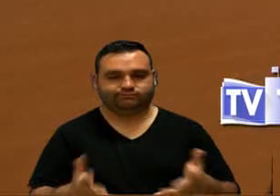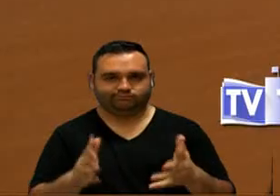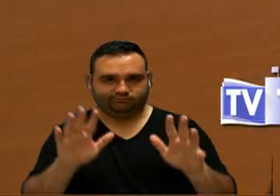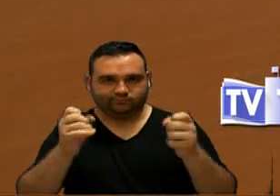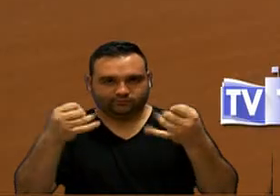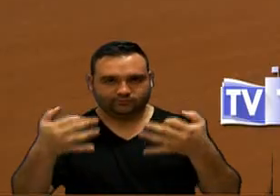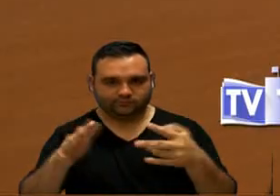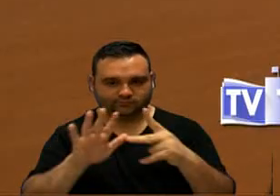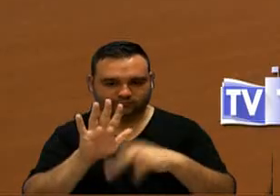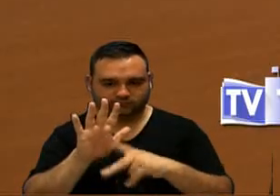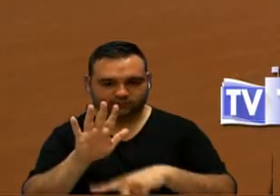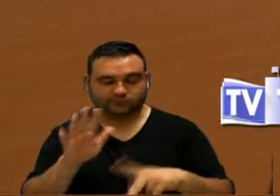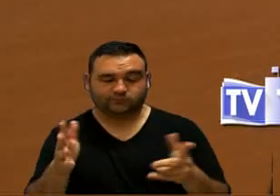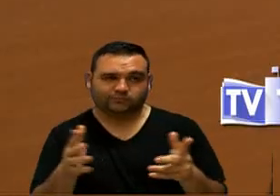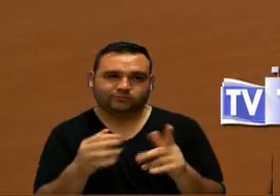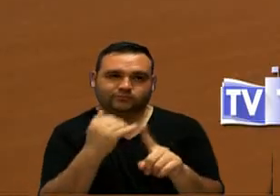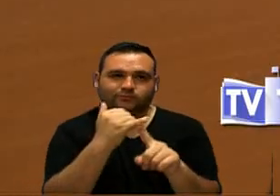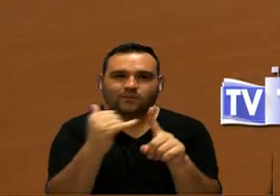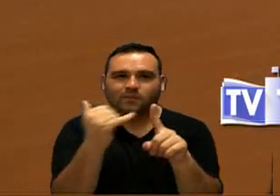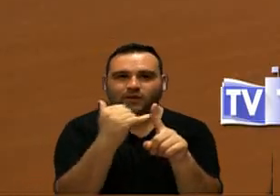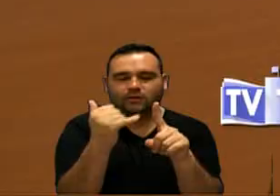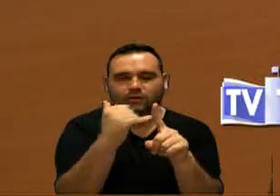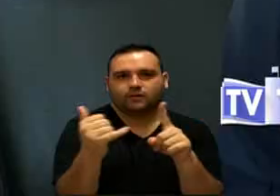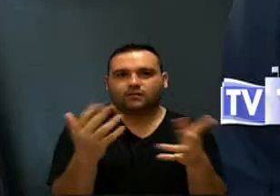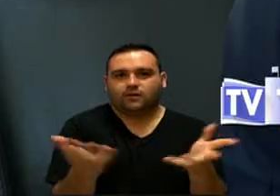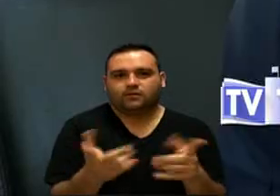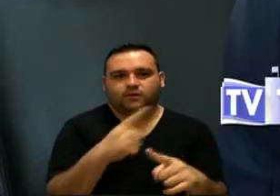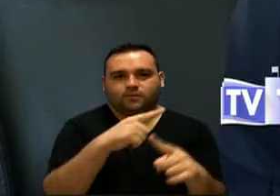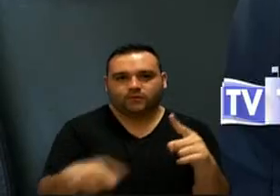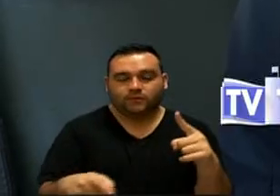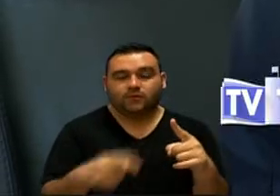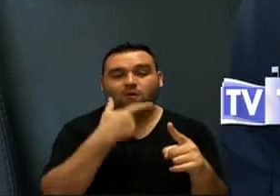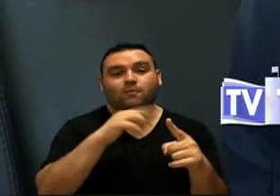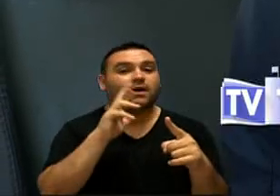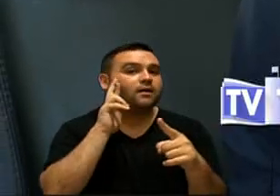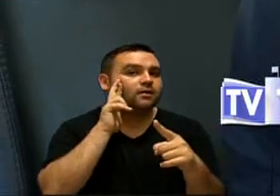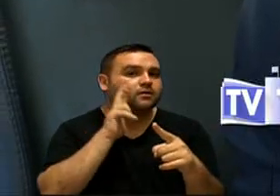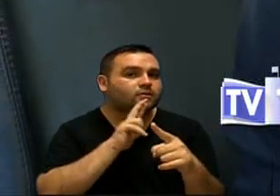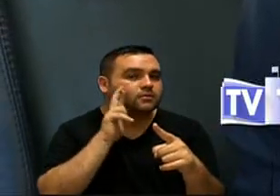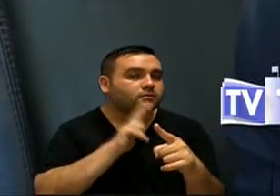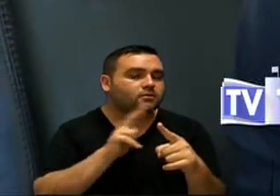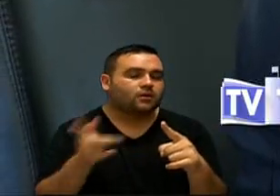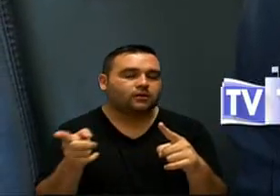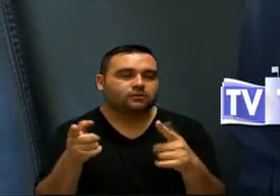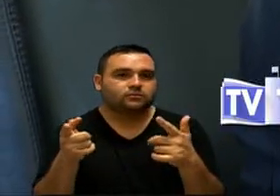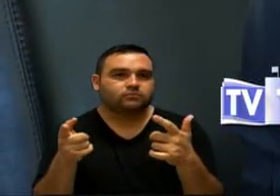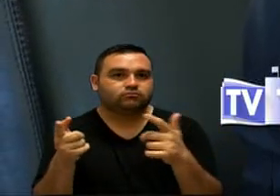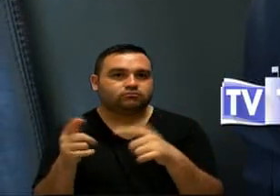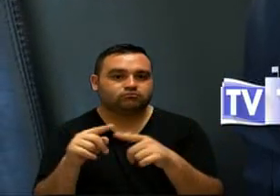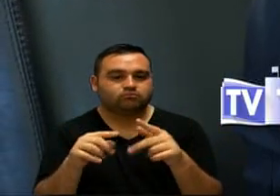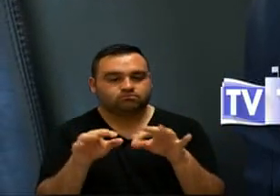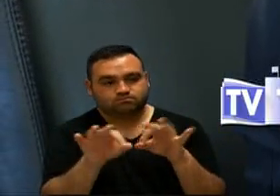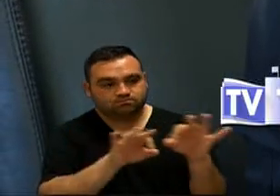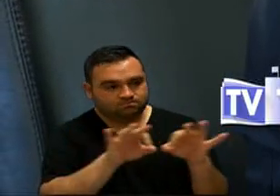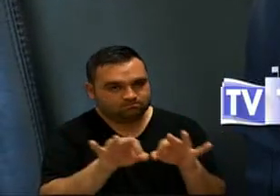projeto parcialmente foi vetado. O Renan, na verdade,